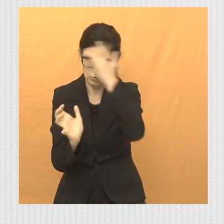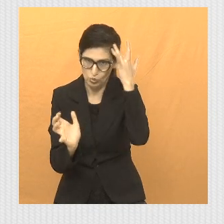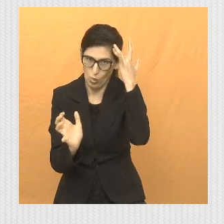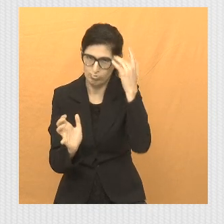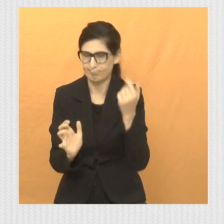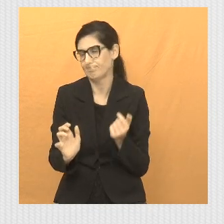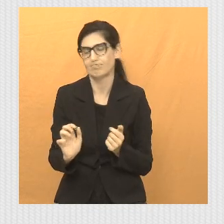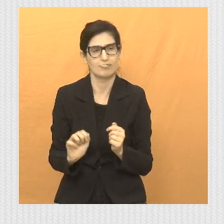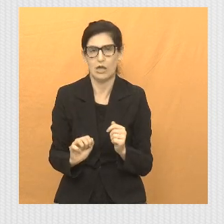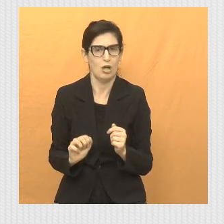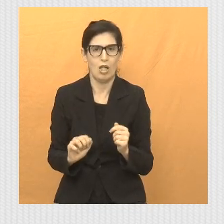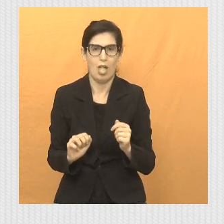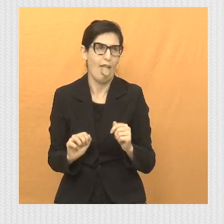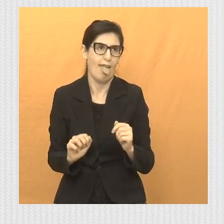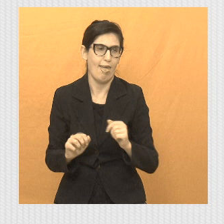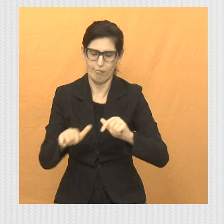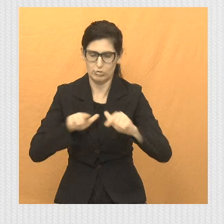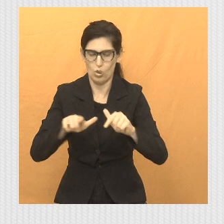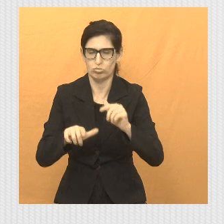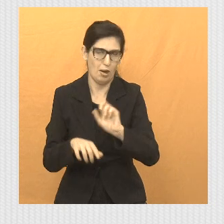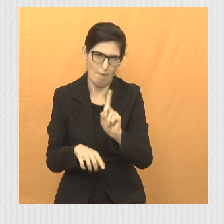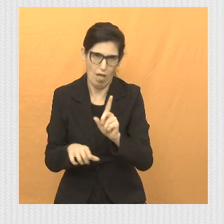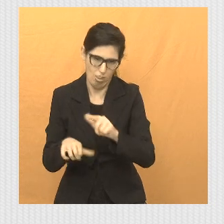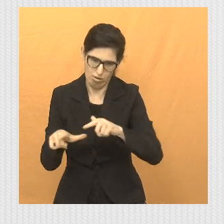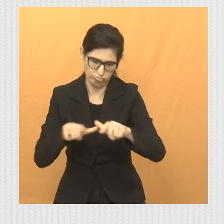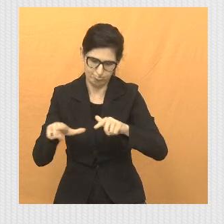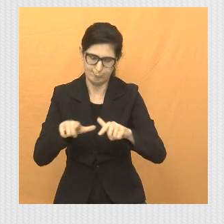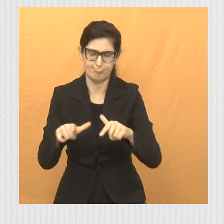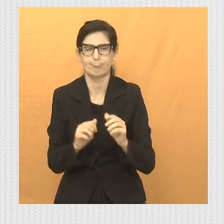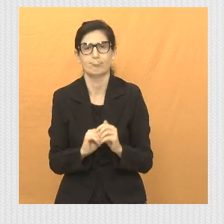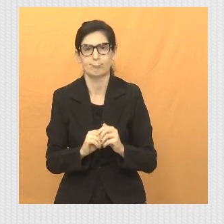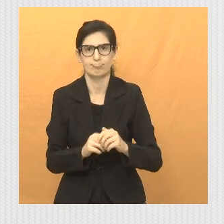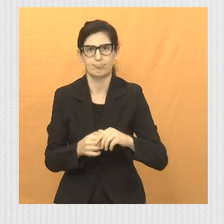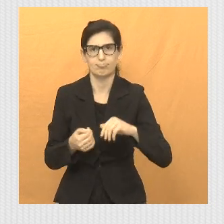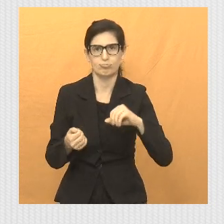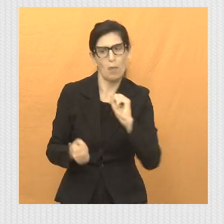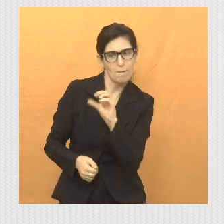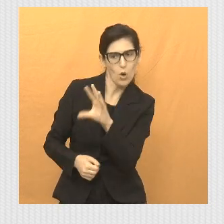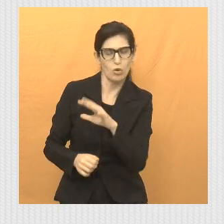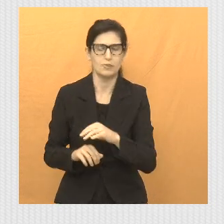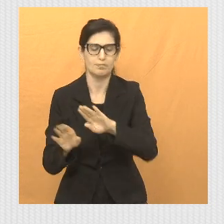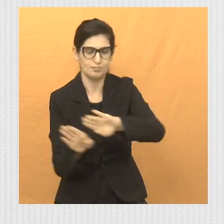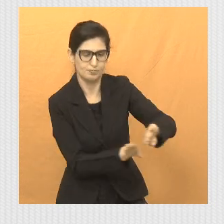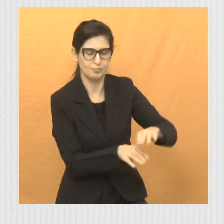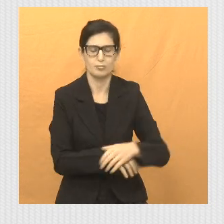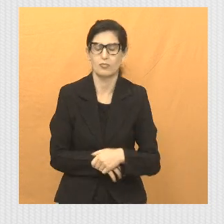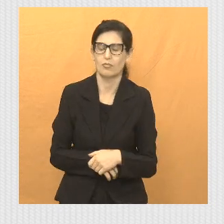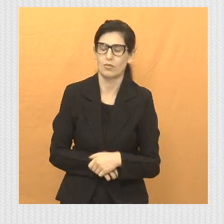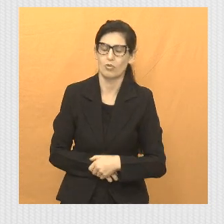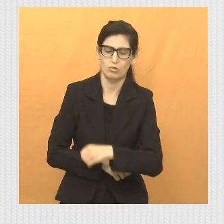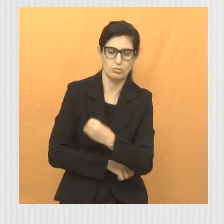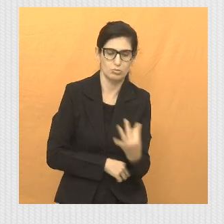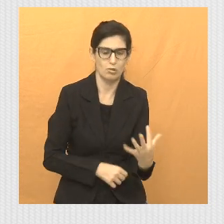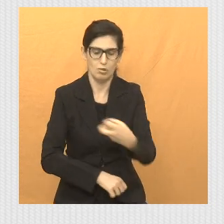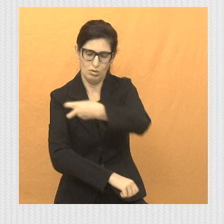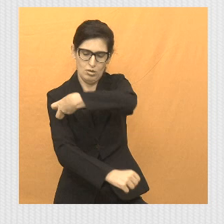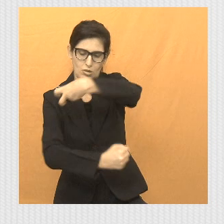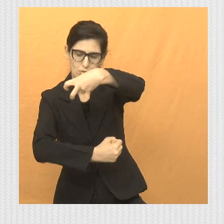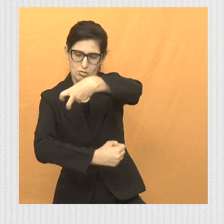próximo quadro aponta o número de vacinas realizadas entre o primeiro quadrimestre